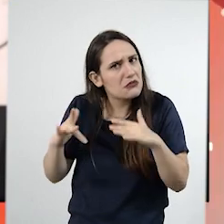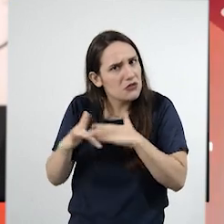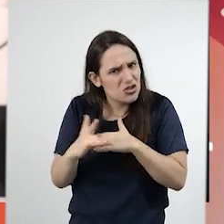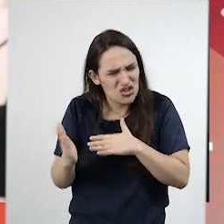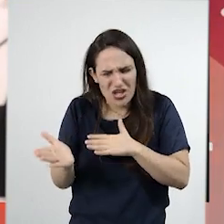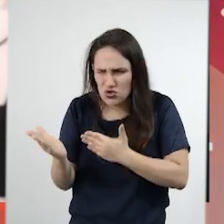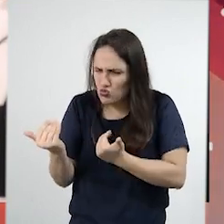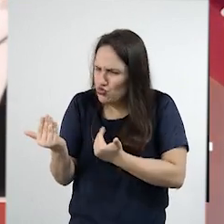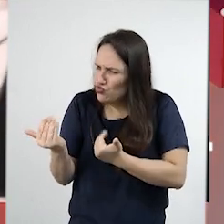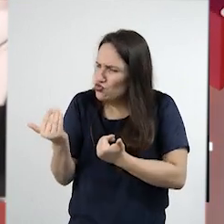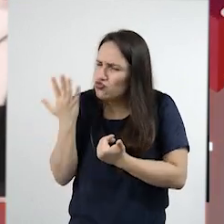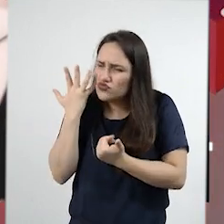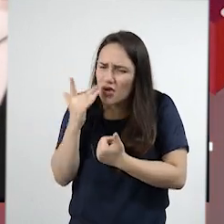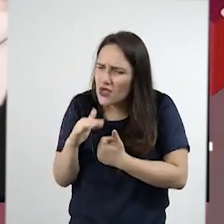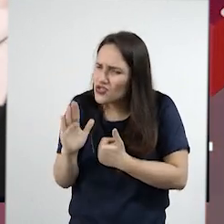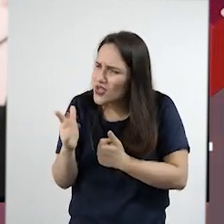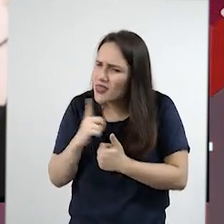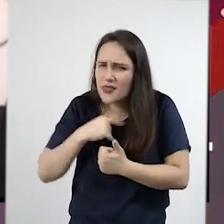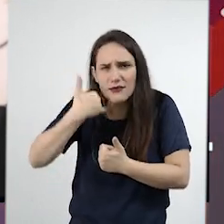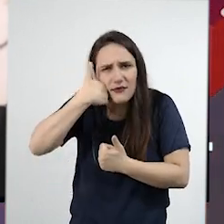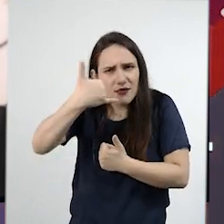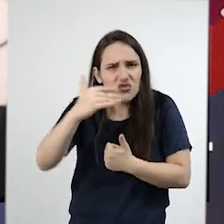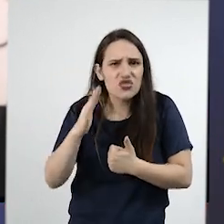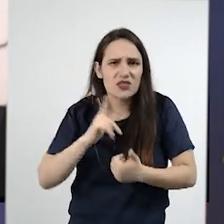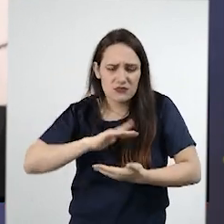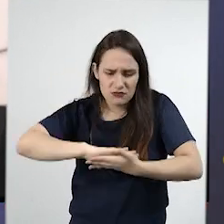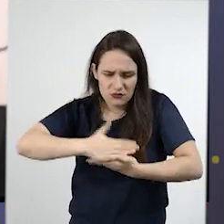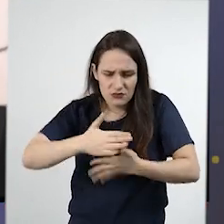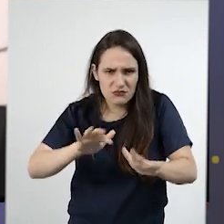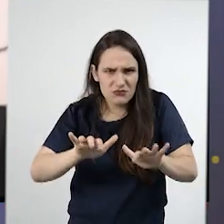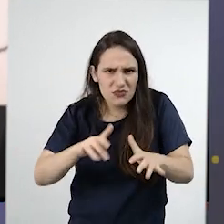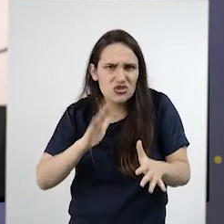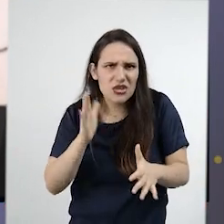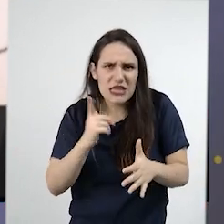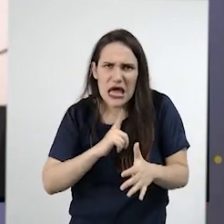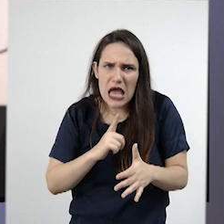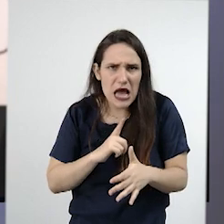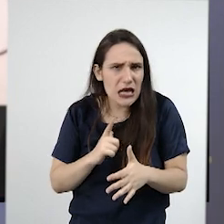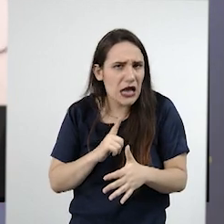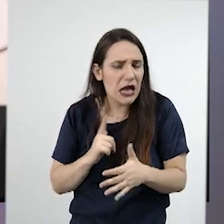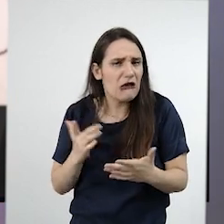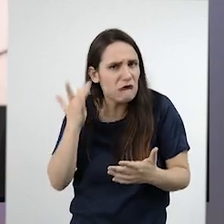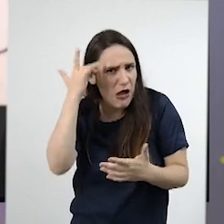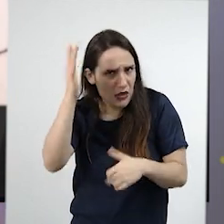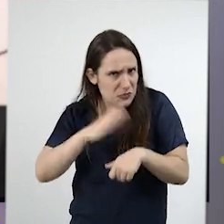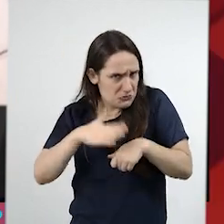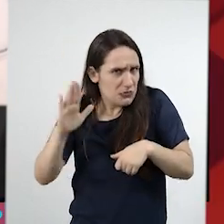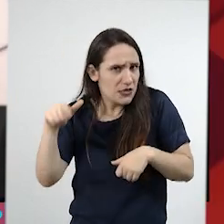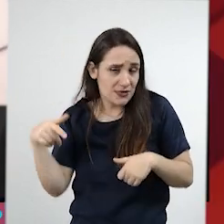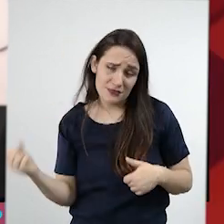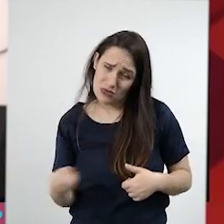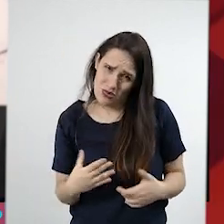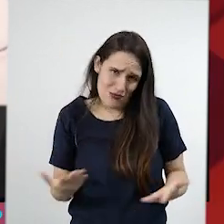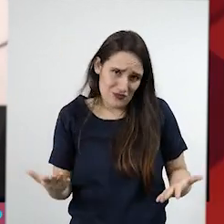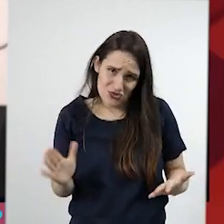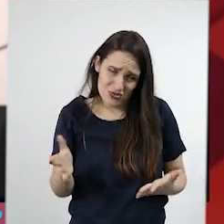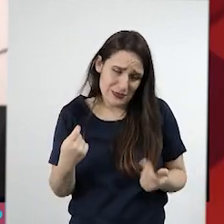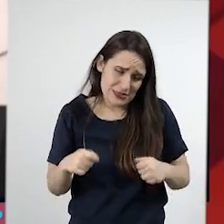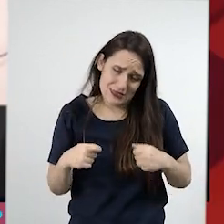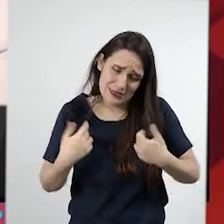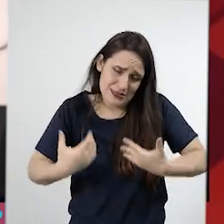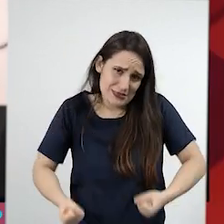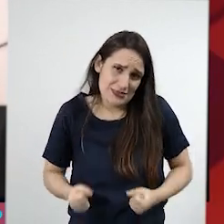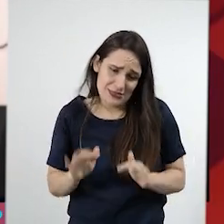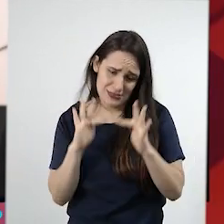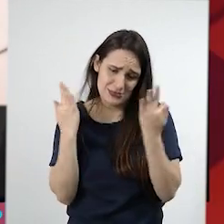com o celular, né, com o computador, né, tem um contato, uma facilidade. Então essa realidade nova já vem junto com essa geração